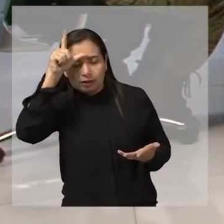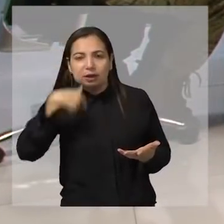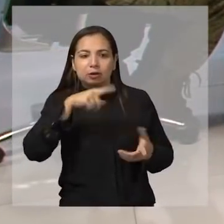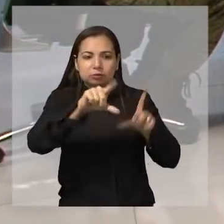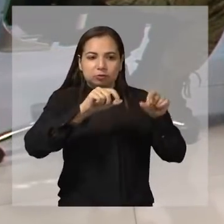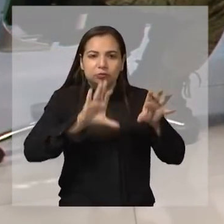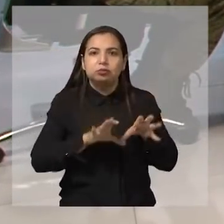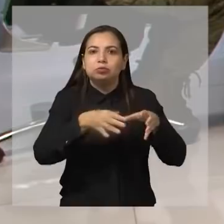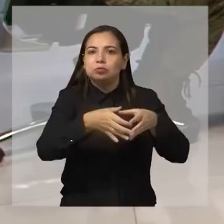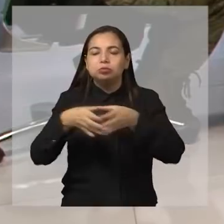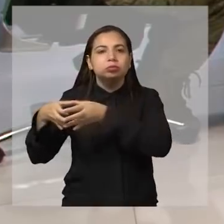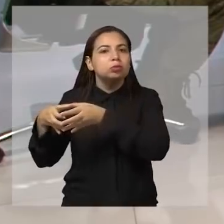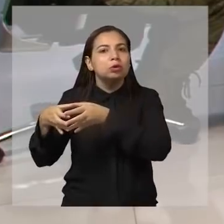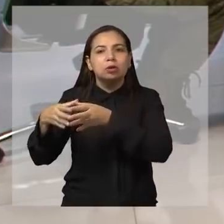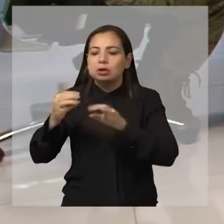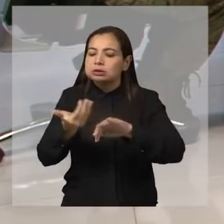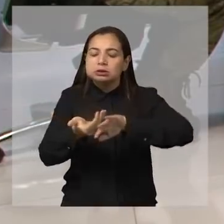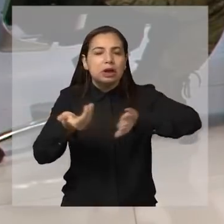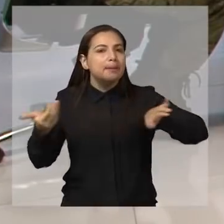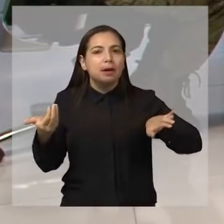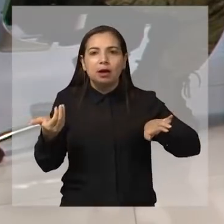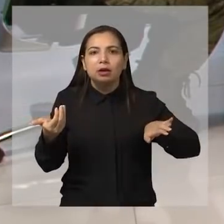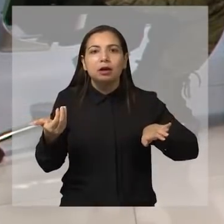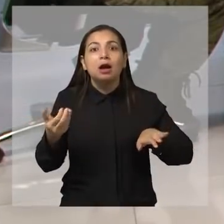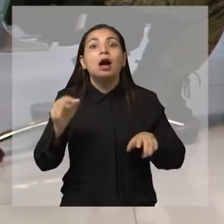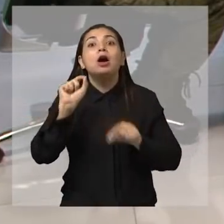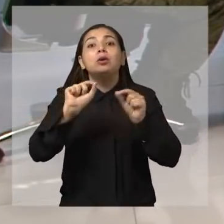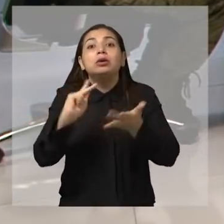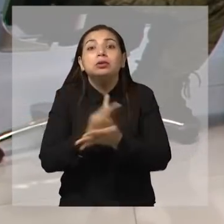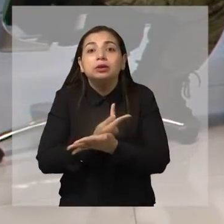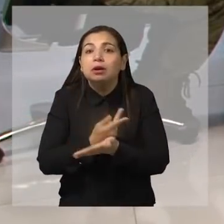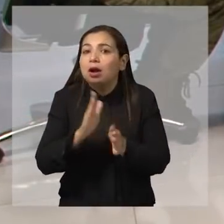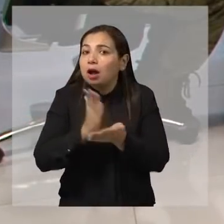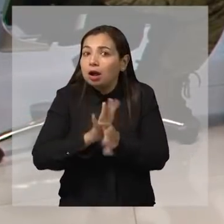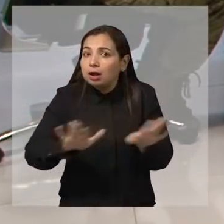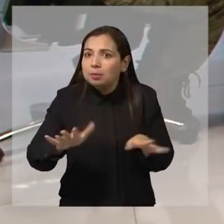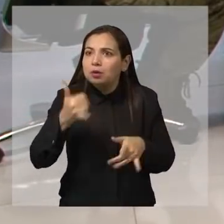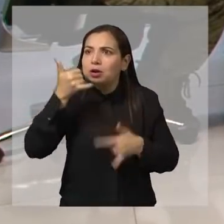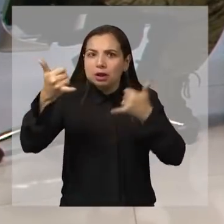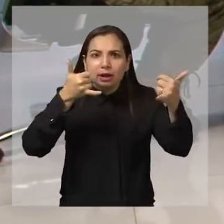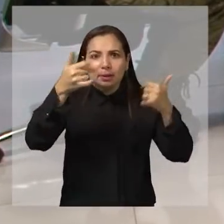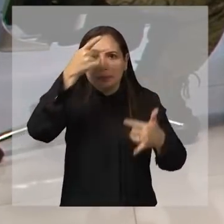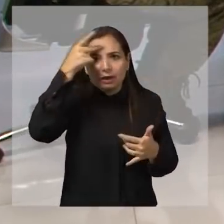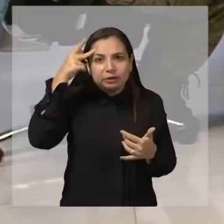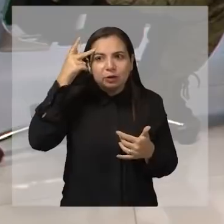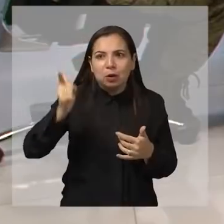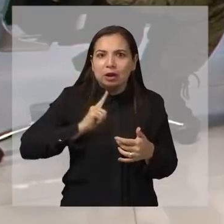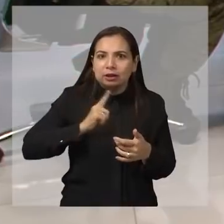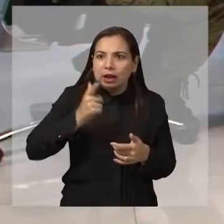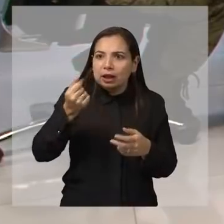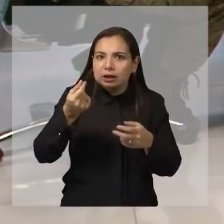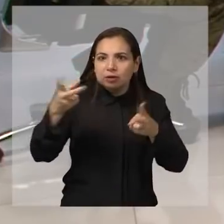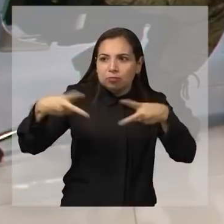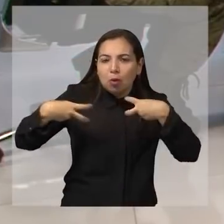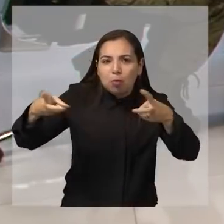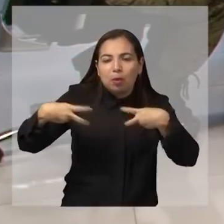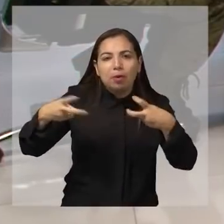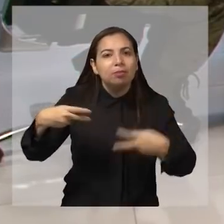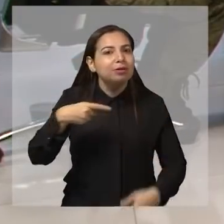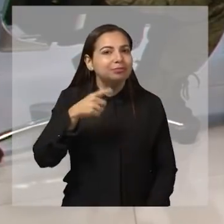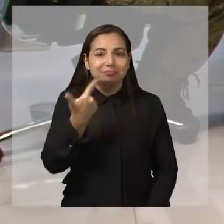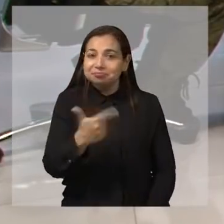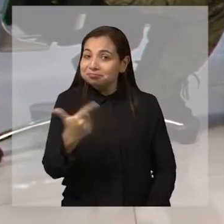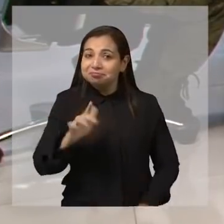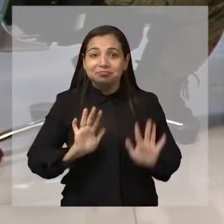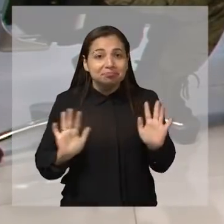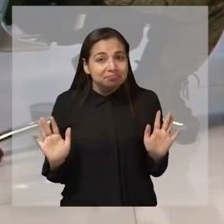aconteceu? Acabou praticamente as extorsões, trabalho que estava sendo feito 2 anos. Então, quer dizer, eu deixo ele numa situação confortável,